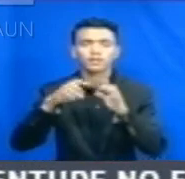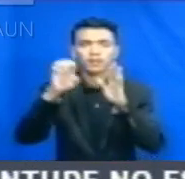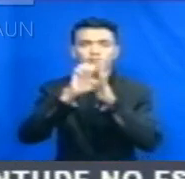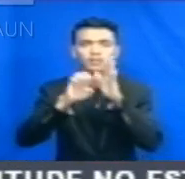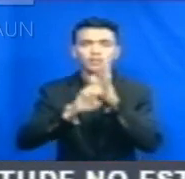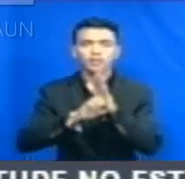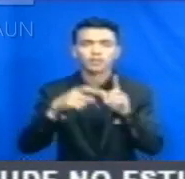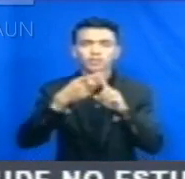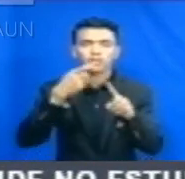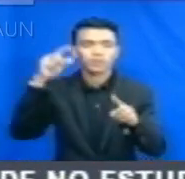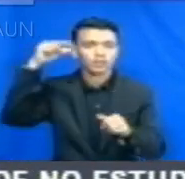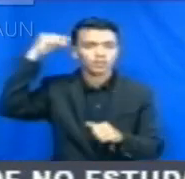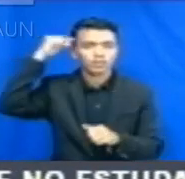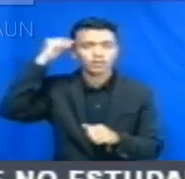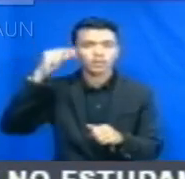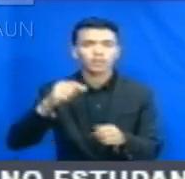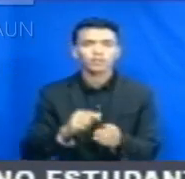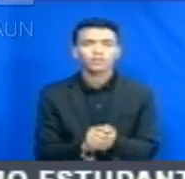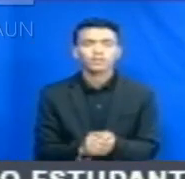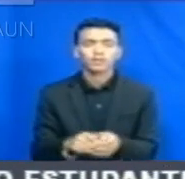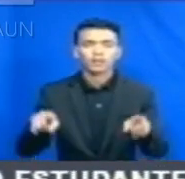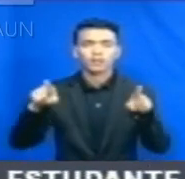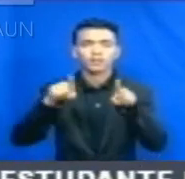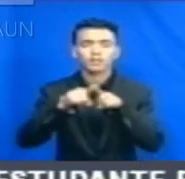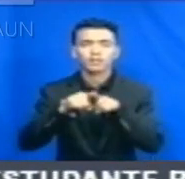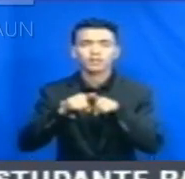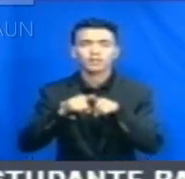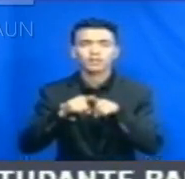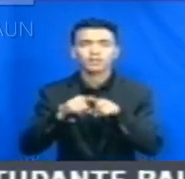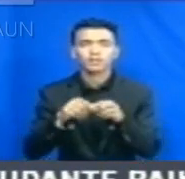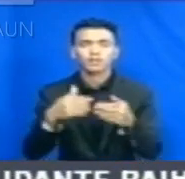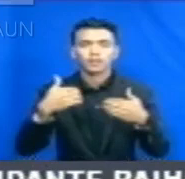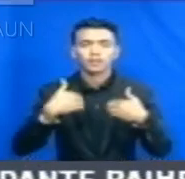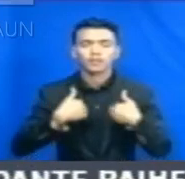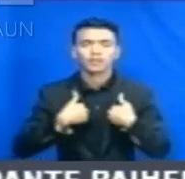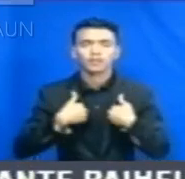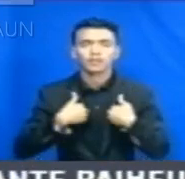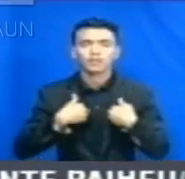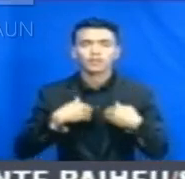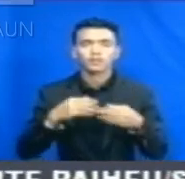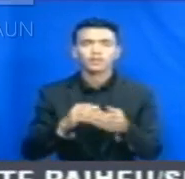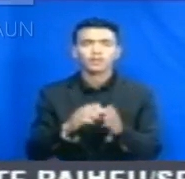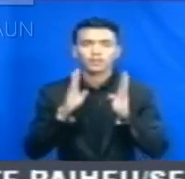Estado e o seu governo, sai hanesan acionista, e a empresa